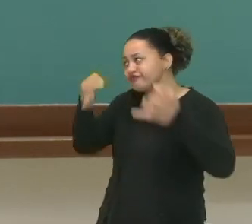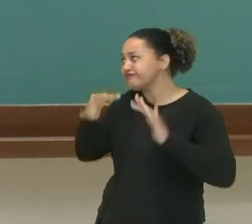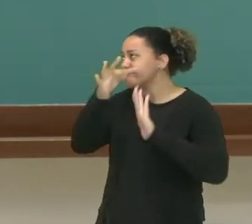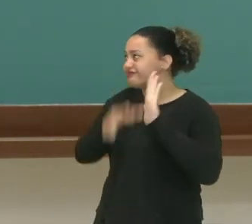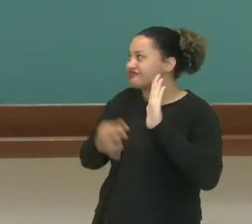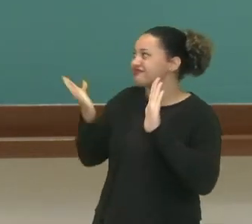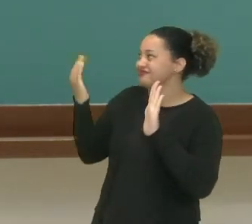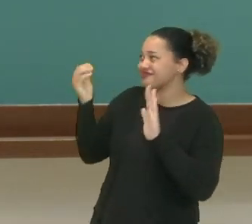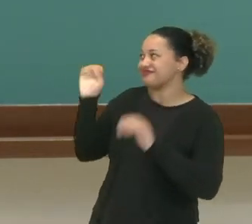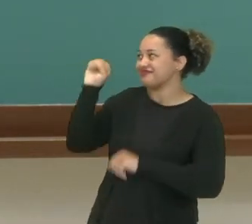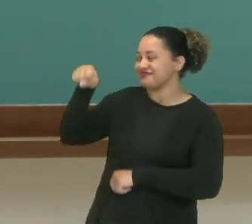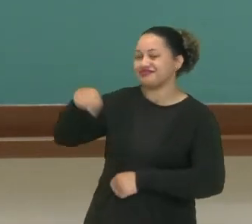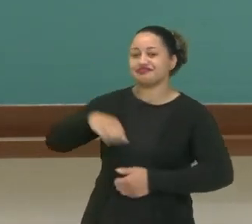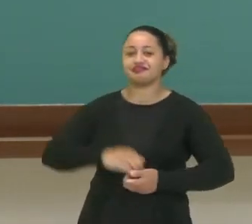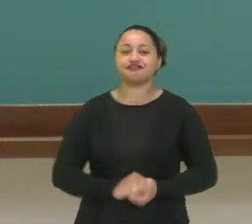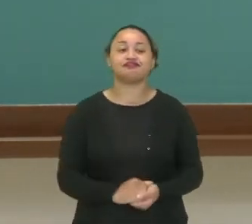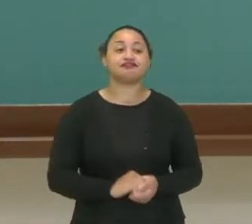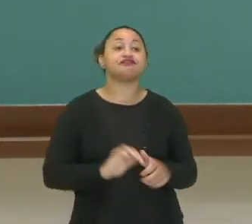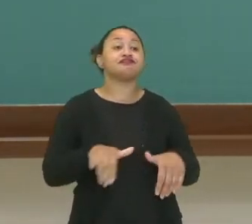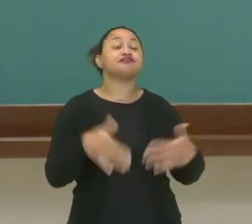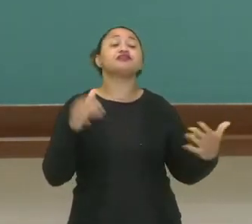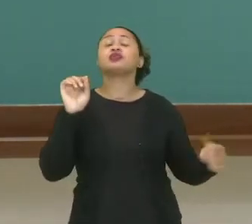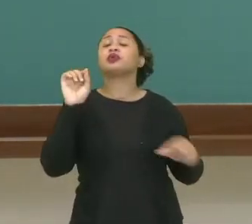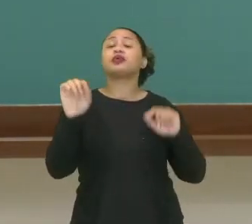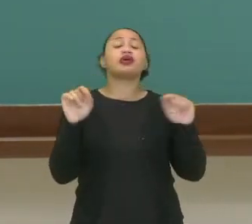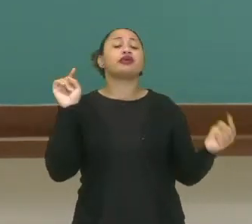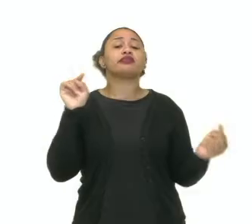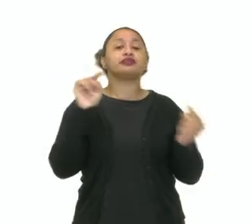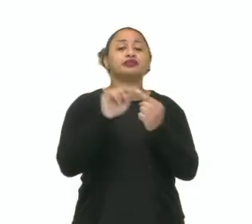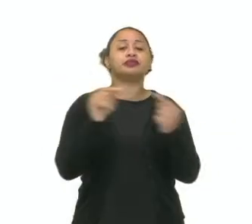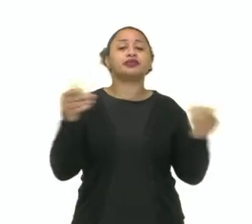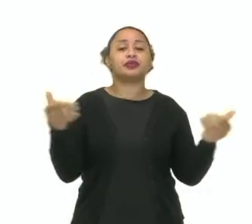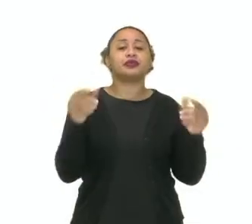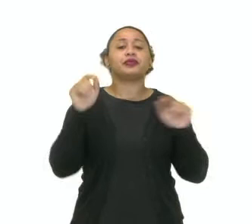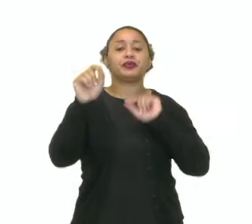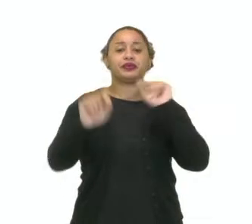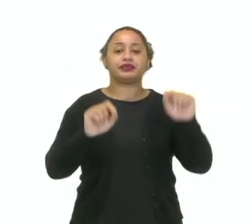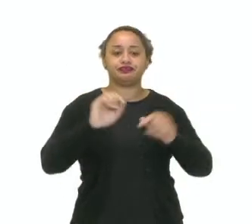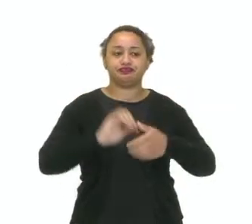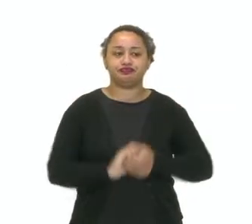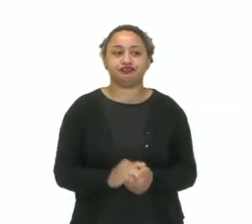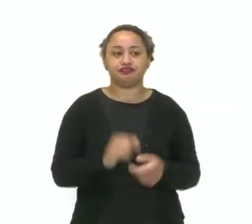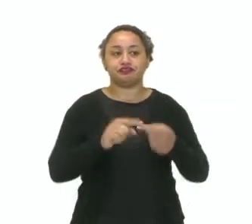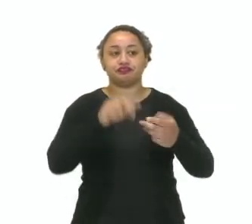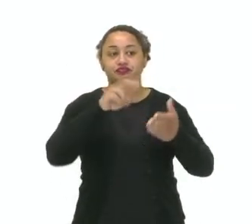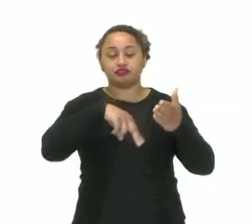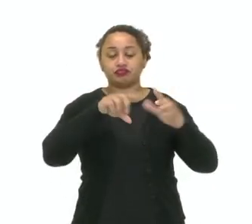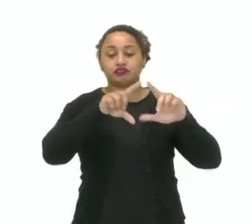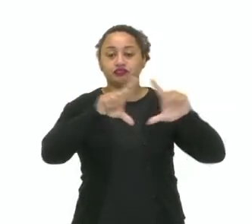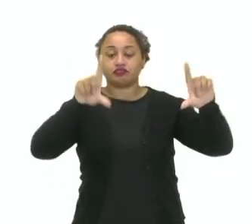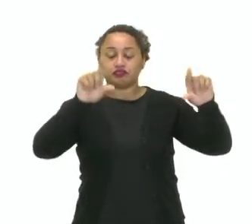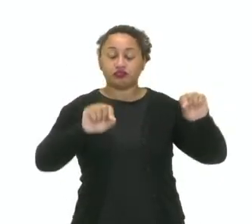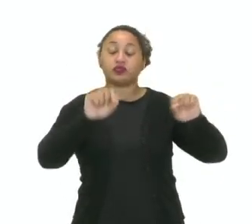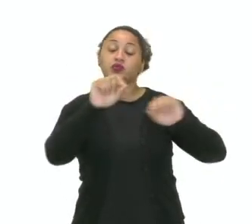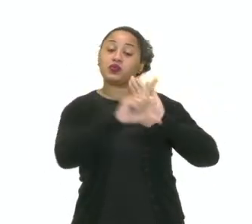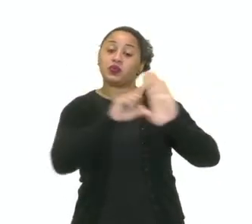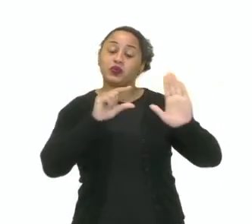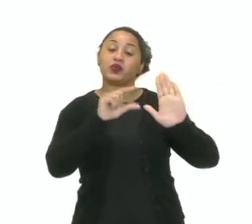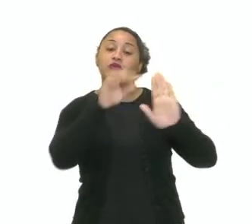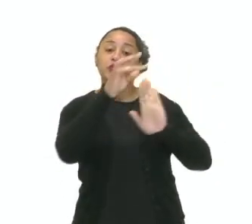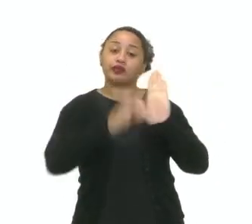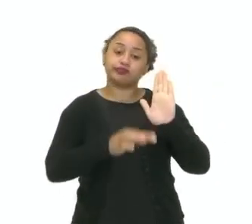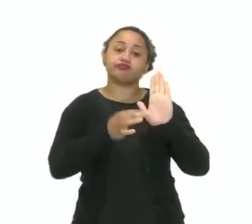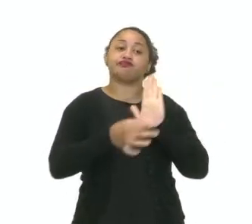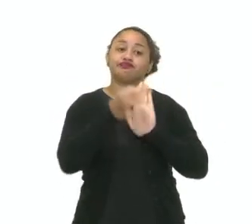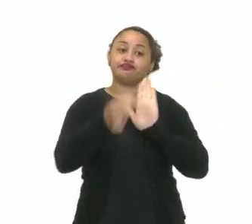argumentativo? No alvo, os nossos objetivos. Ler trechos de um texto argumentativo e identificar